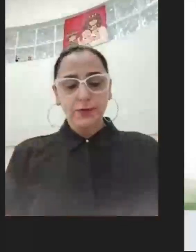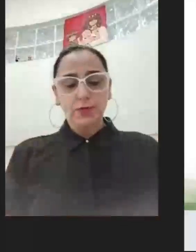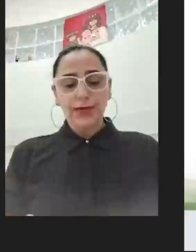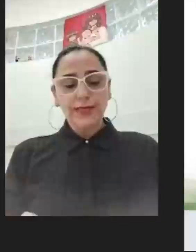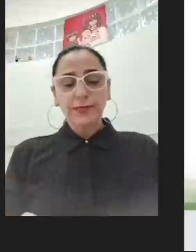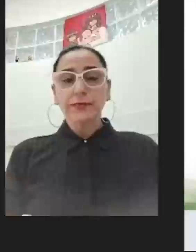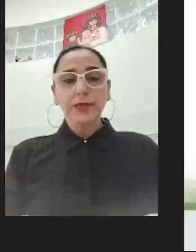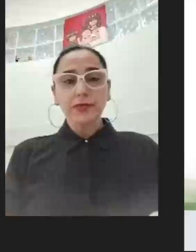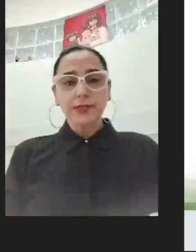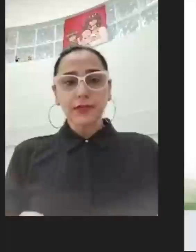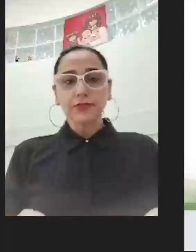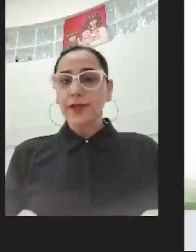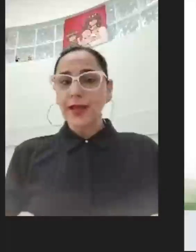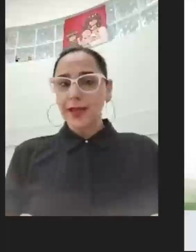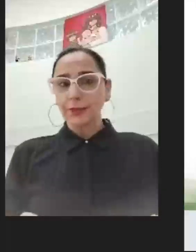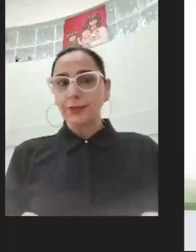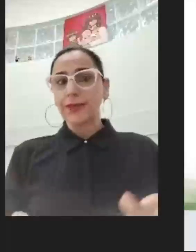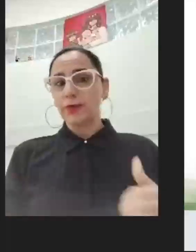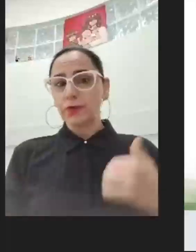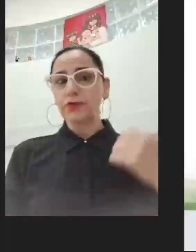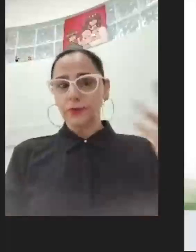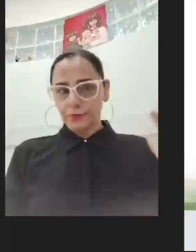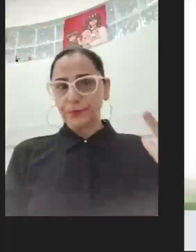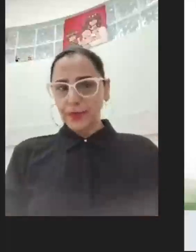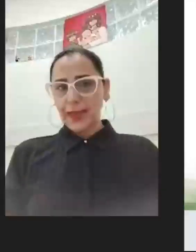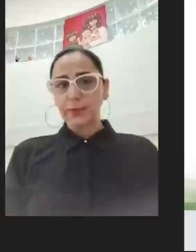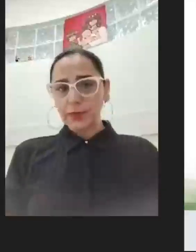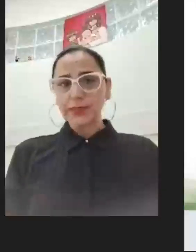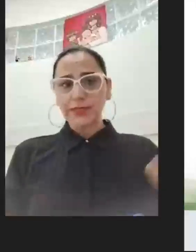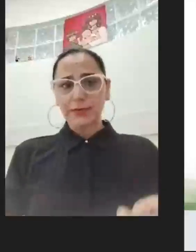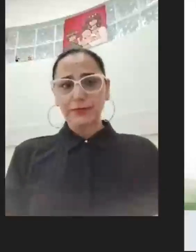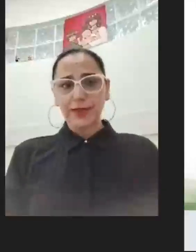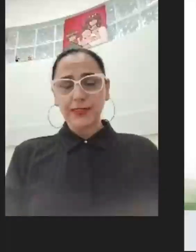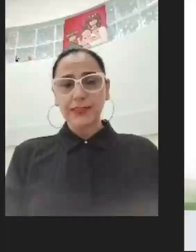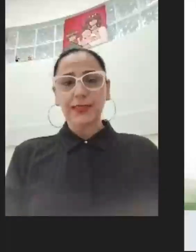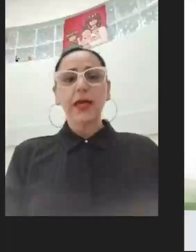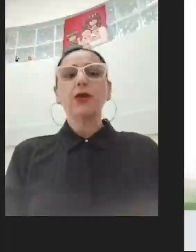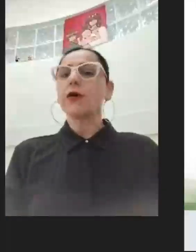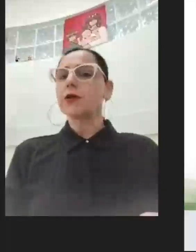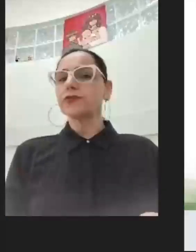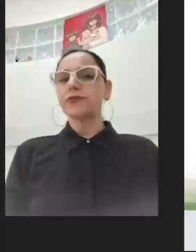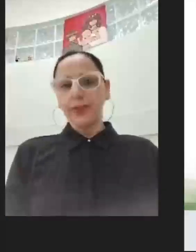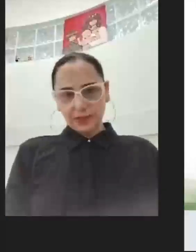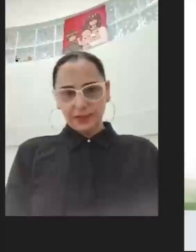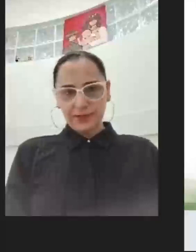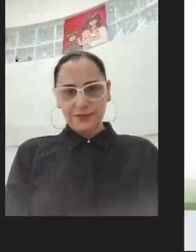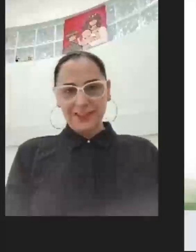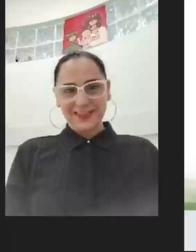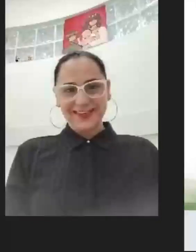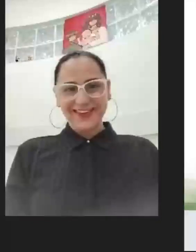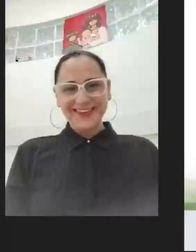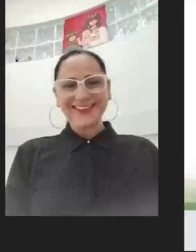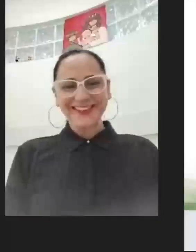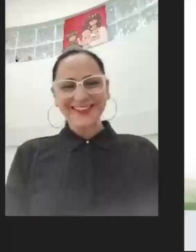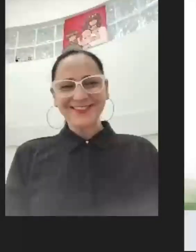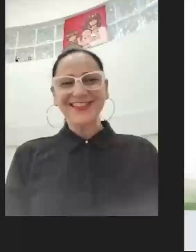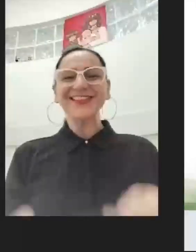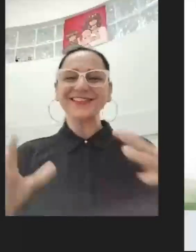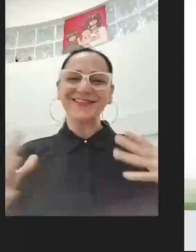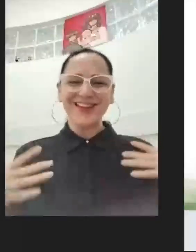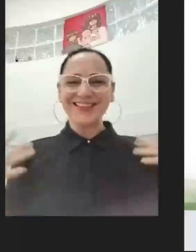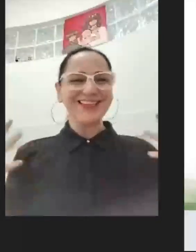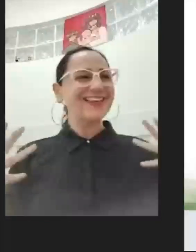fui conversar sobre o Congresso, a primeira coisa que eles falaram, e hoje, a política também fala assim, qual a justificativa,